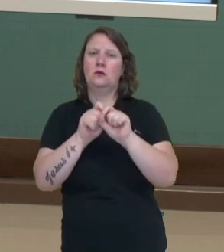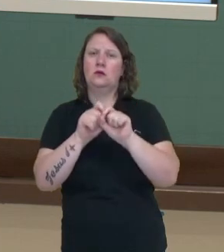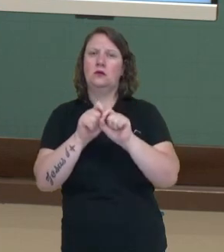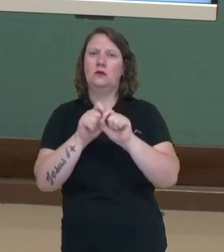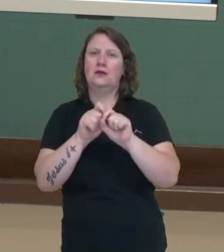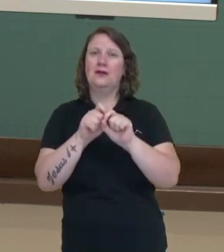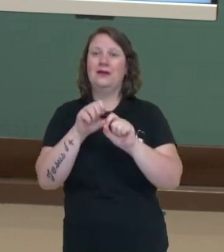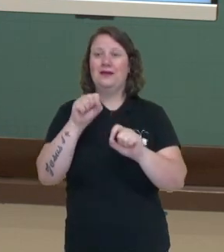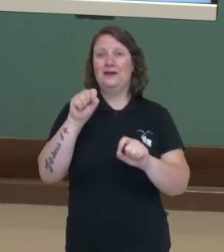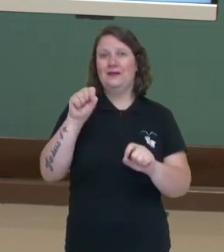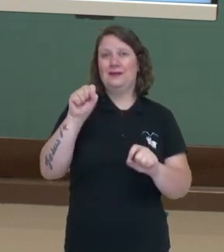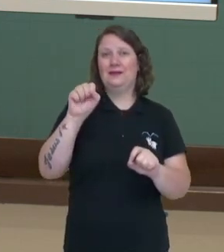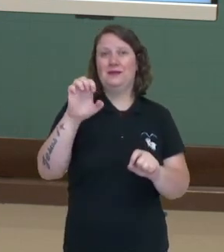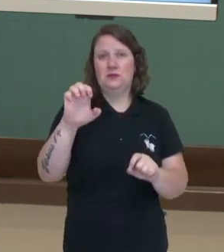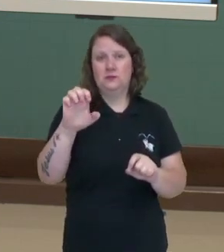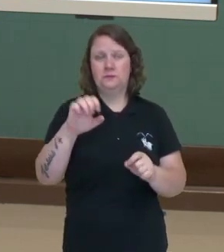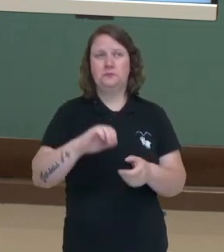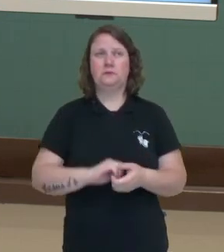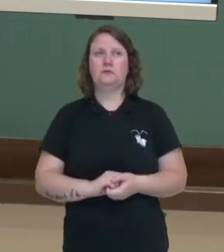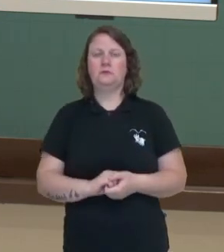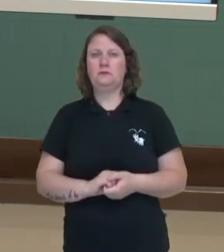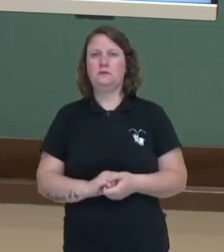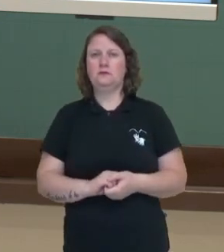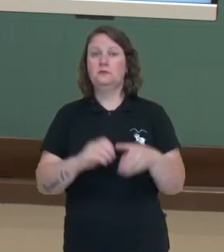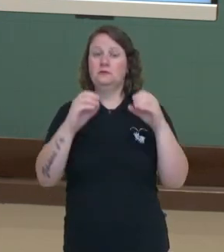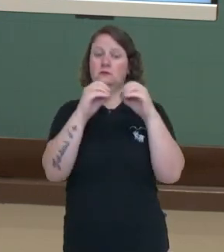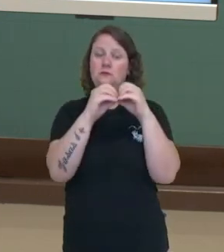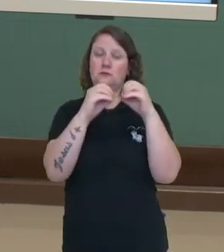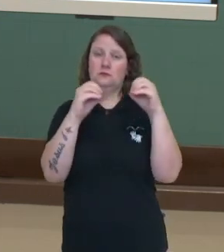conjunção se. Então chamamos essa